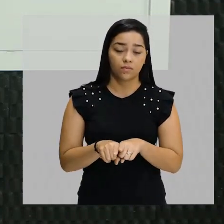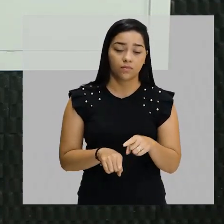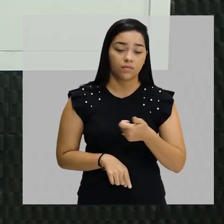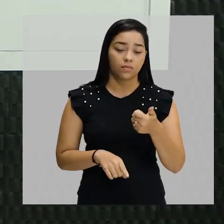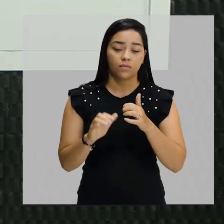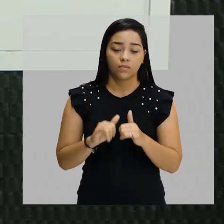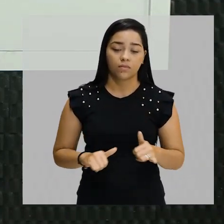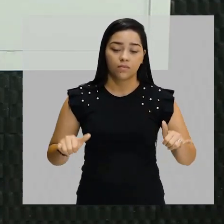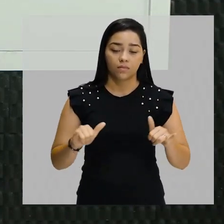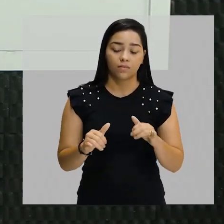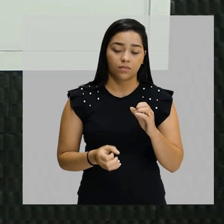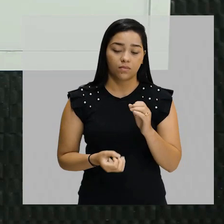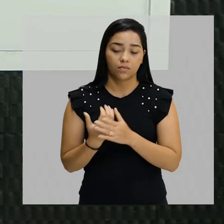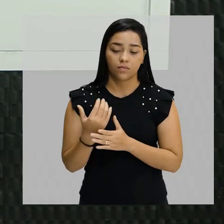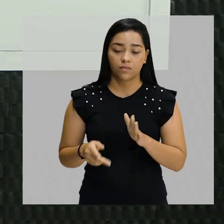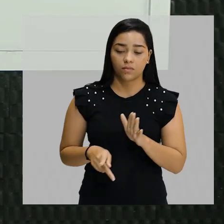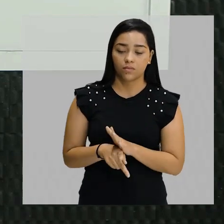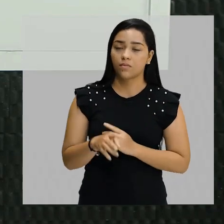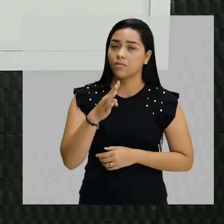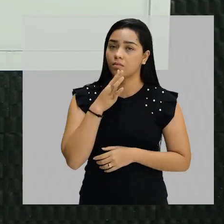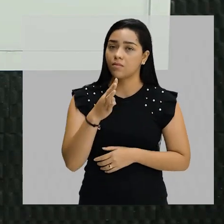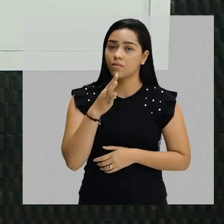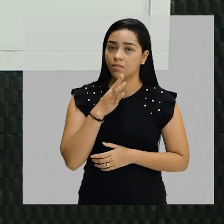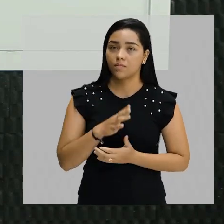informação origem do conhecimento